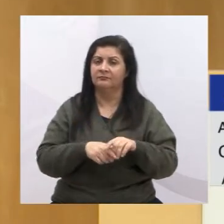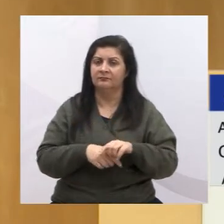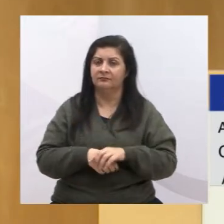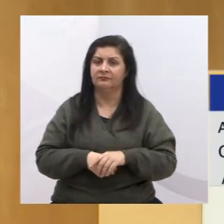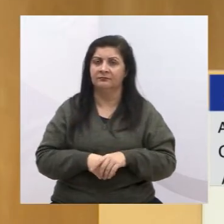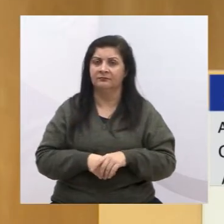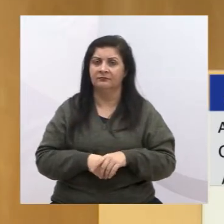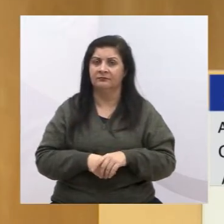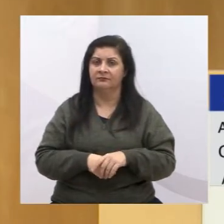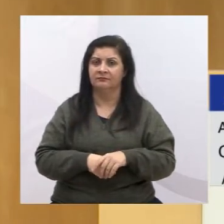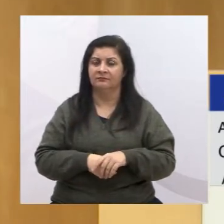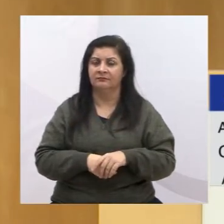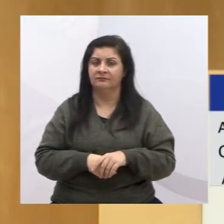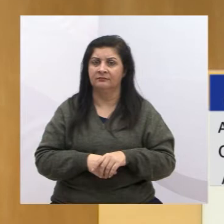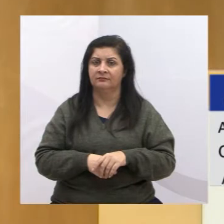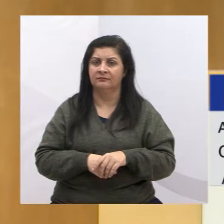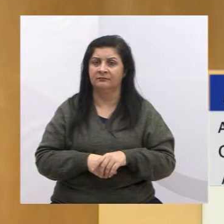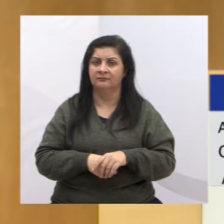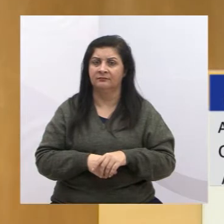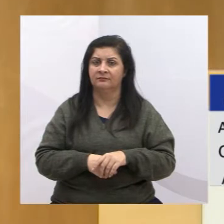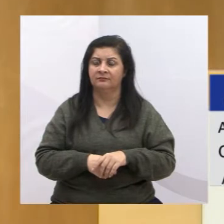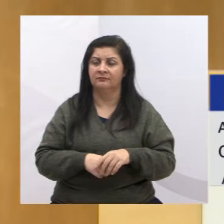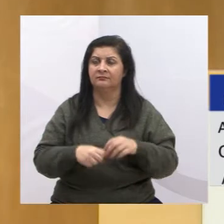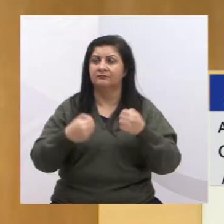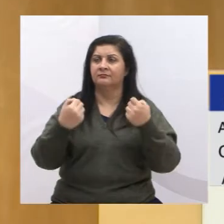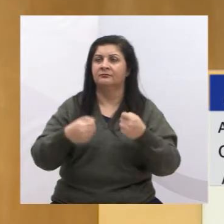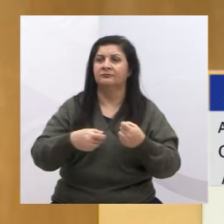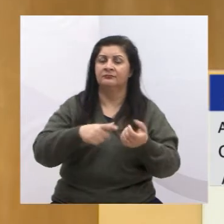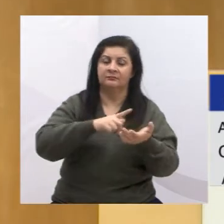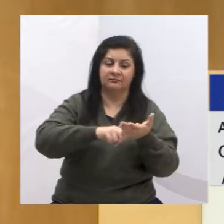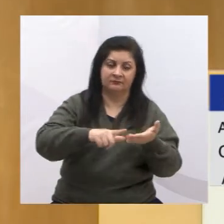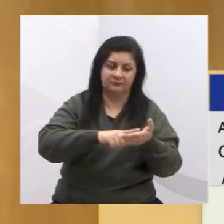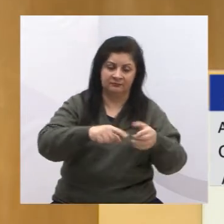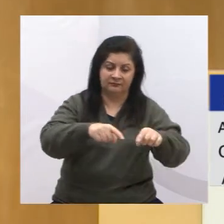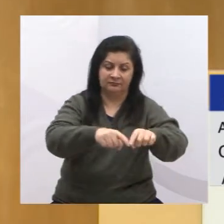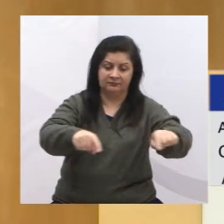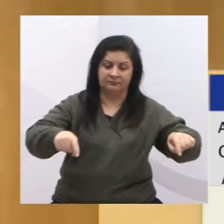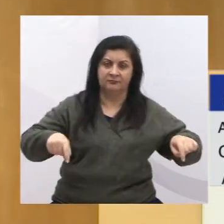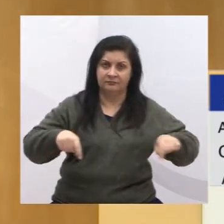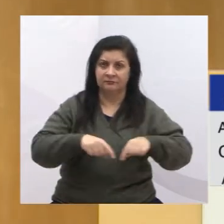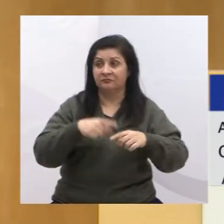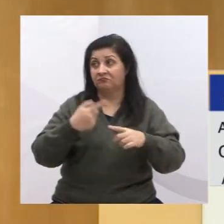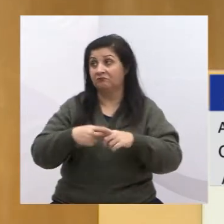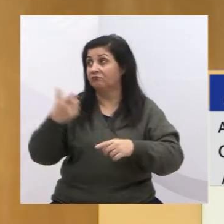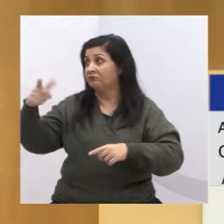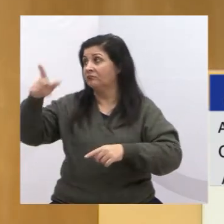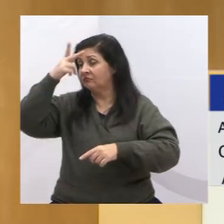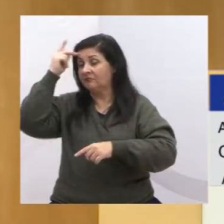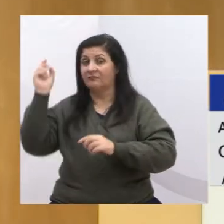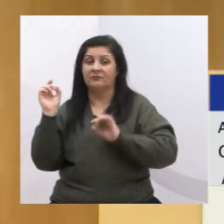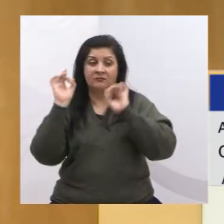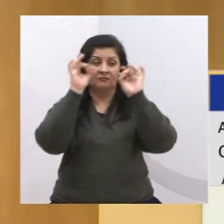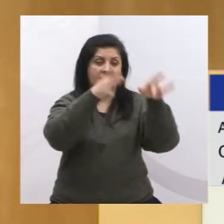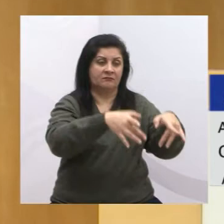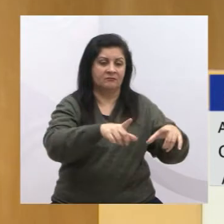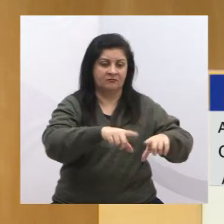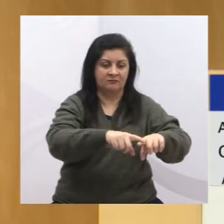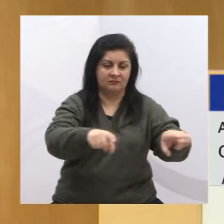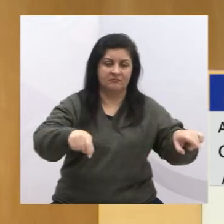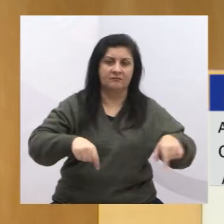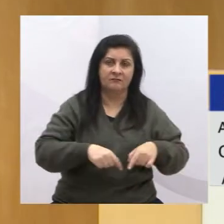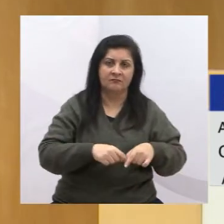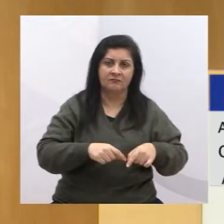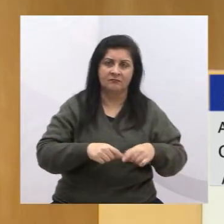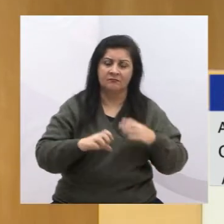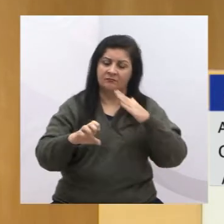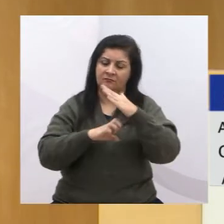Então, o fato de você ter que limpar, por exemplo, o seu terreno, porque alguém jogou entulho ali, alguma empresa é obrigada a